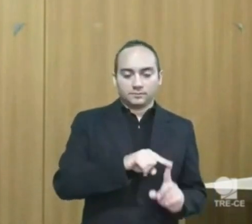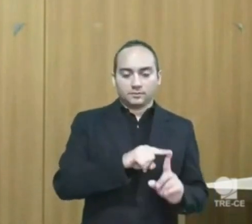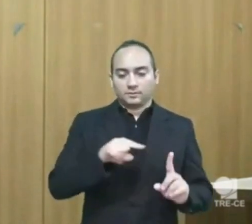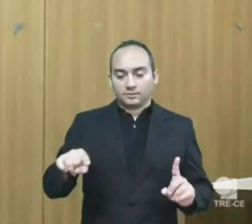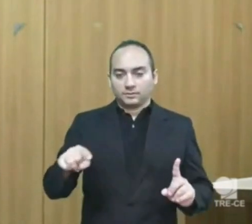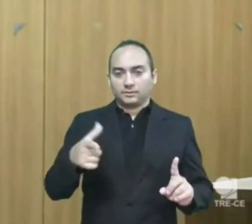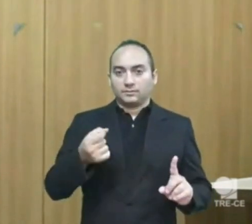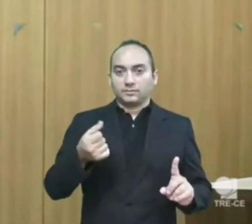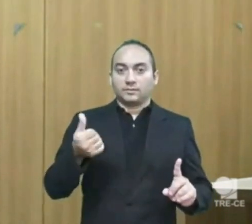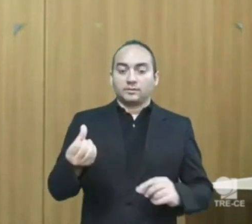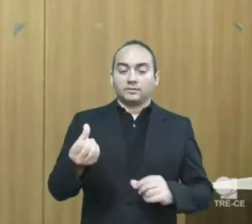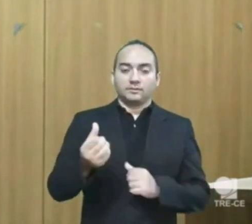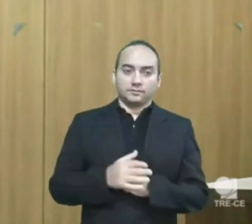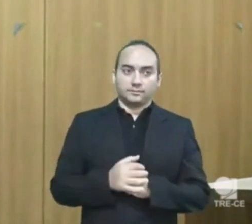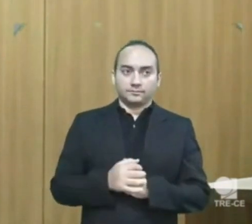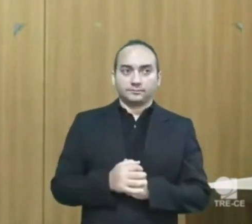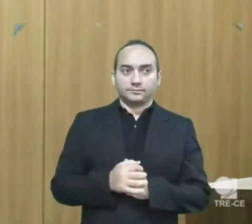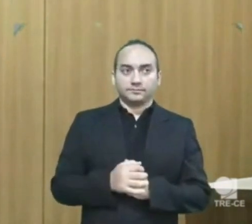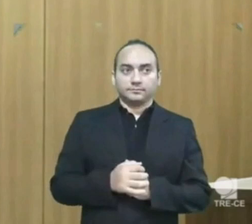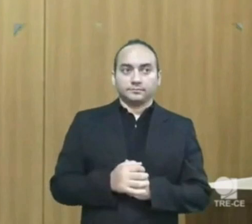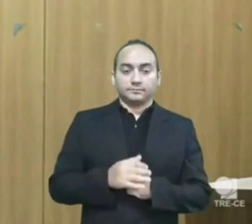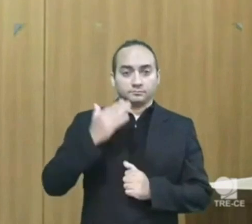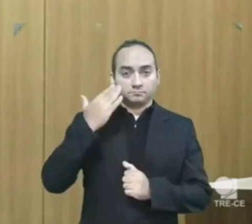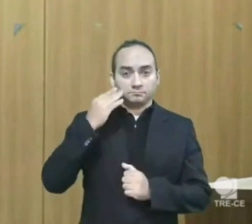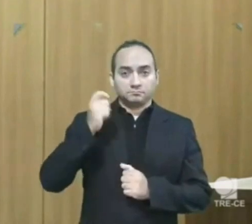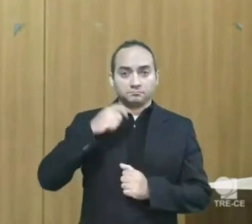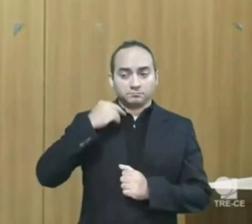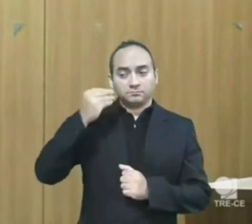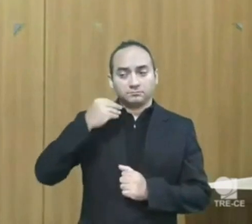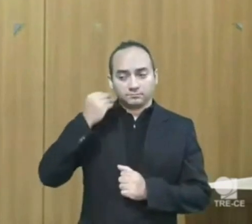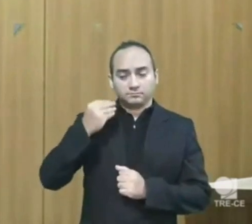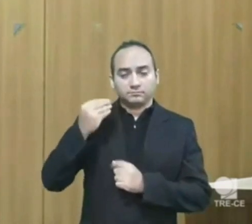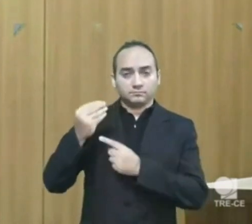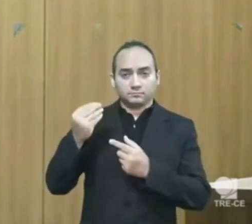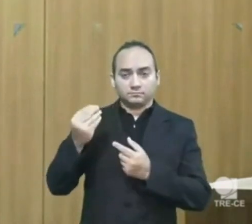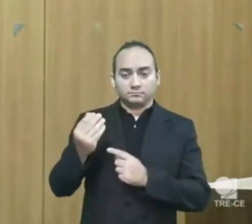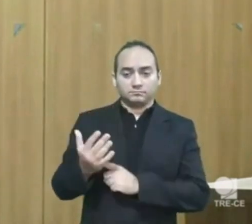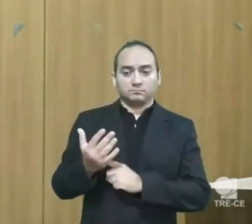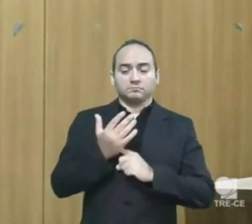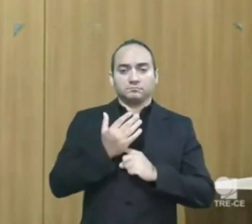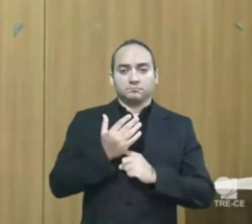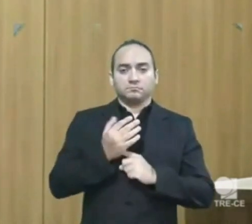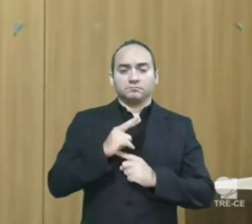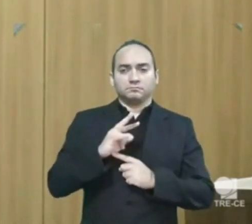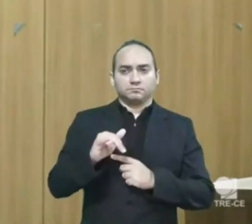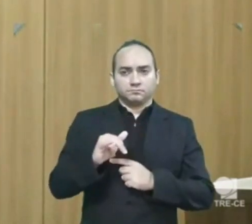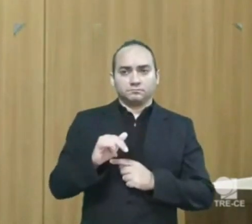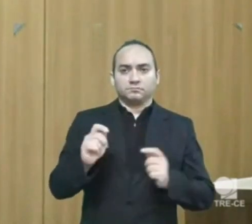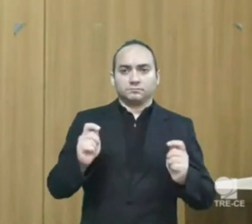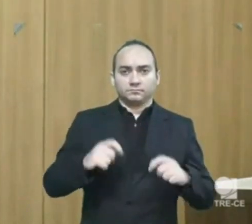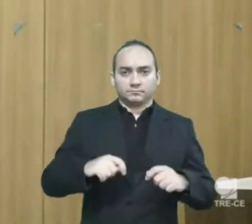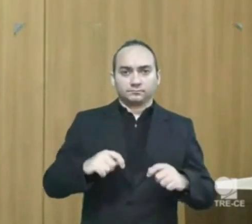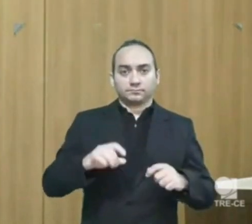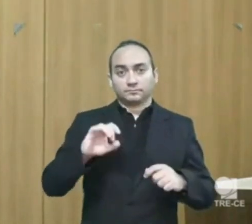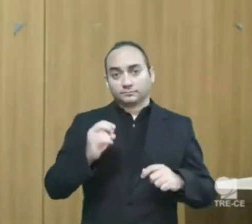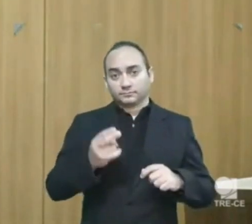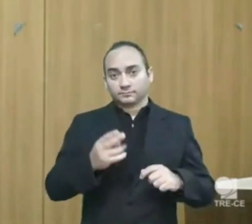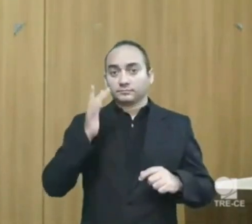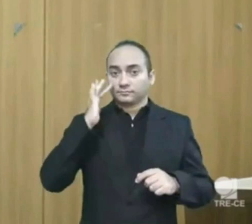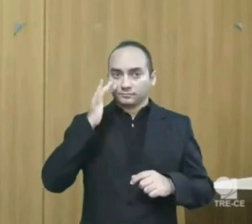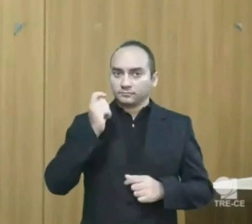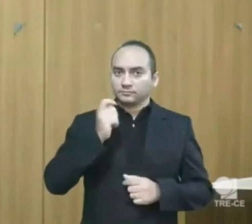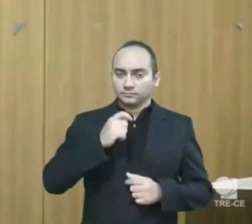2014 e 2016. E creio que essa experiência tenha me proporcionado, ou pelo menos deve